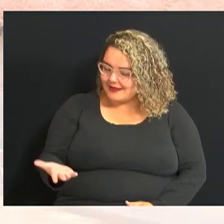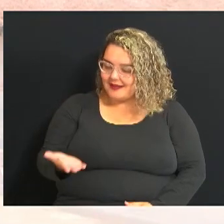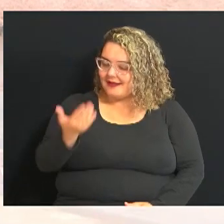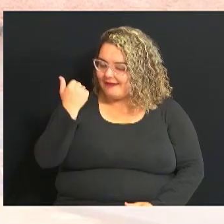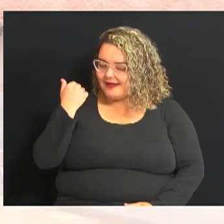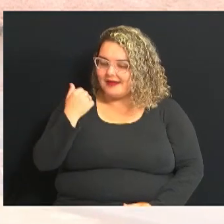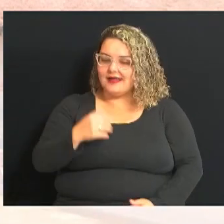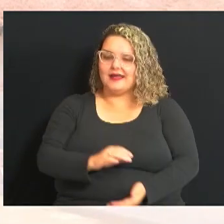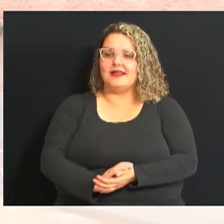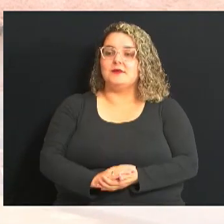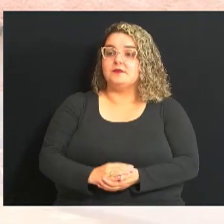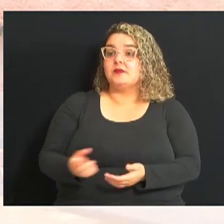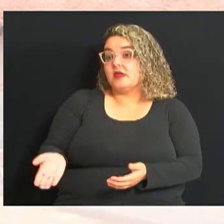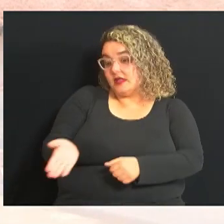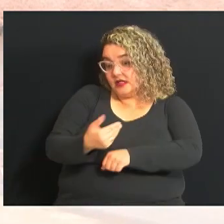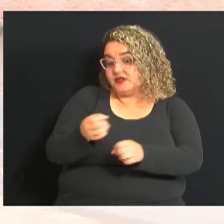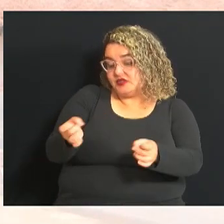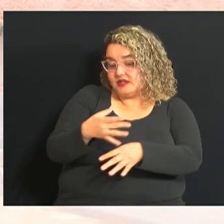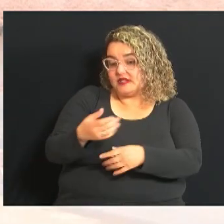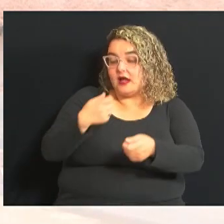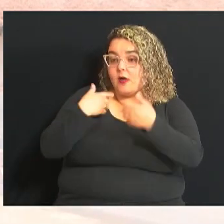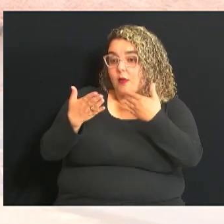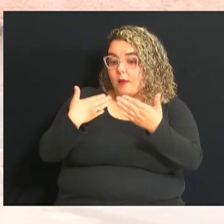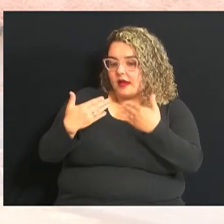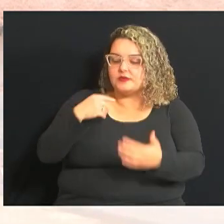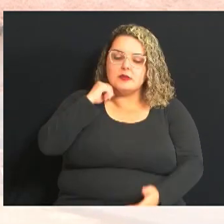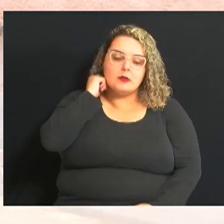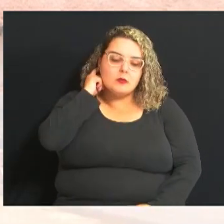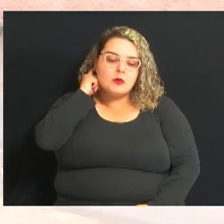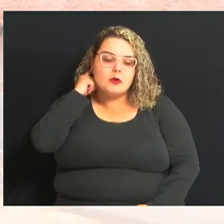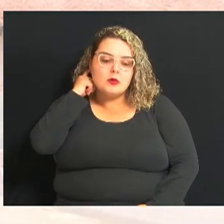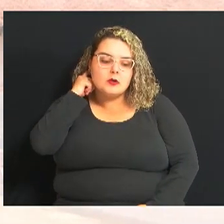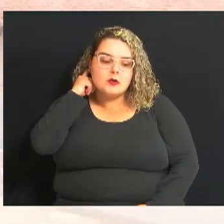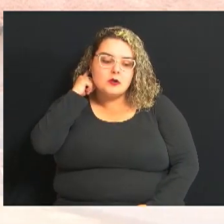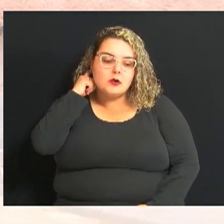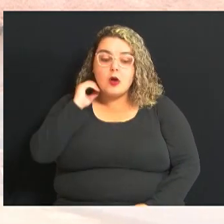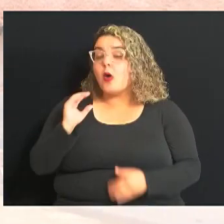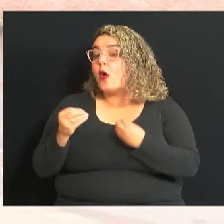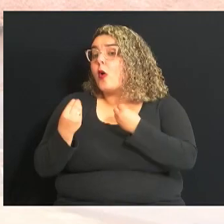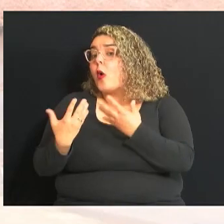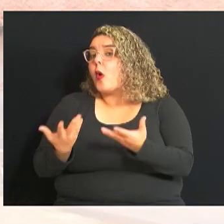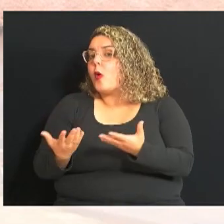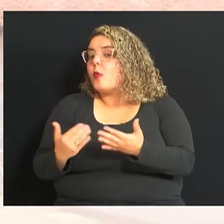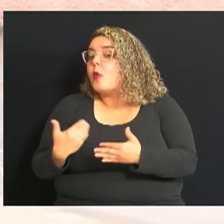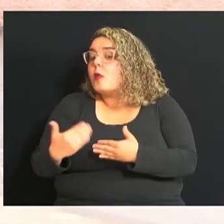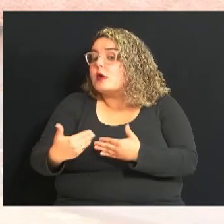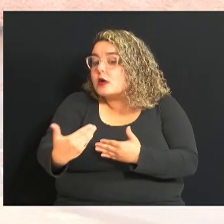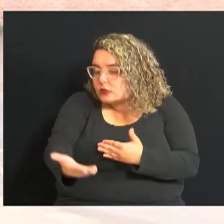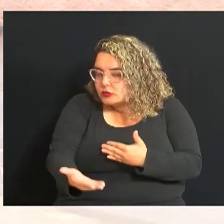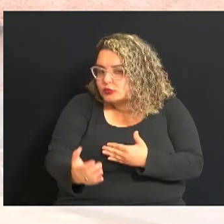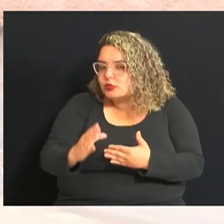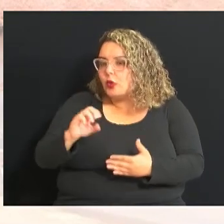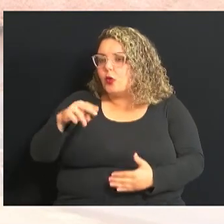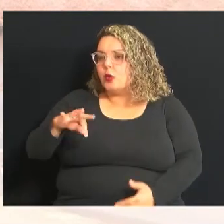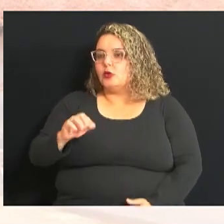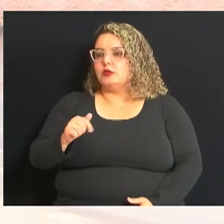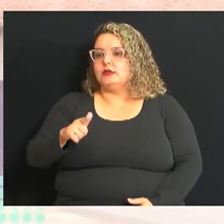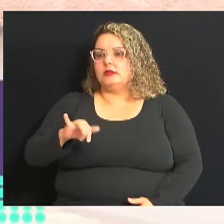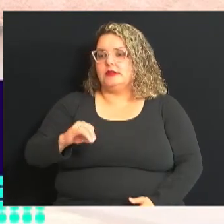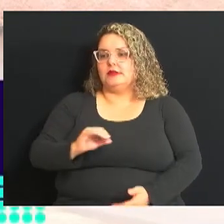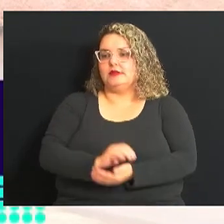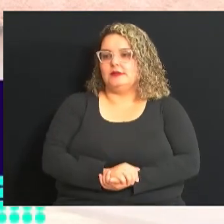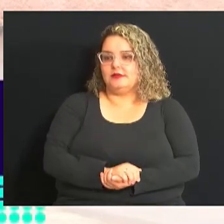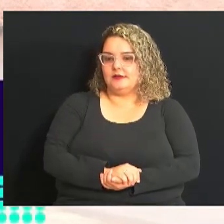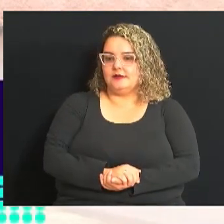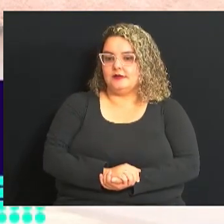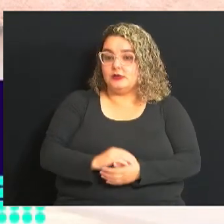esse bate-papo, né? Como é que fica aí o próximo passo, né, do Contágio? O